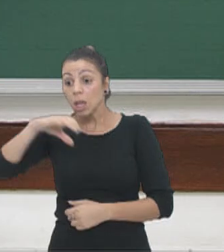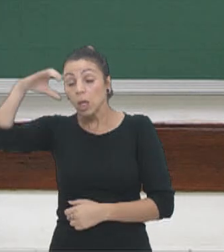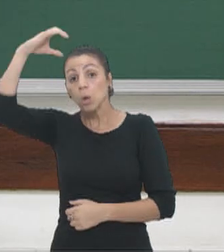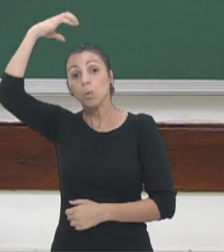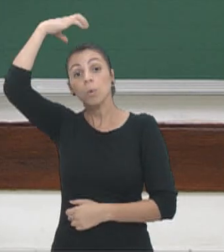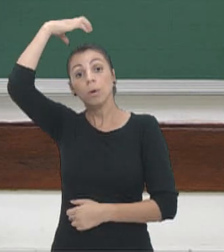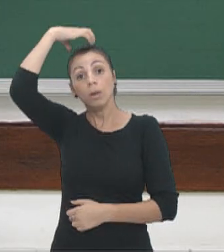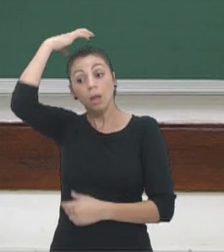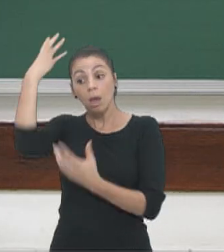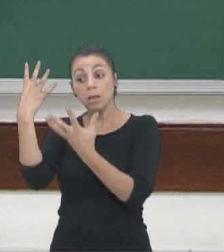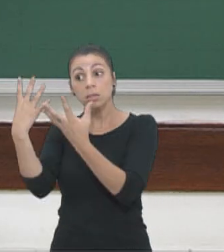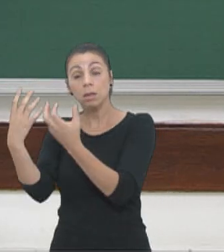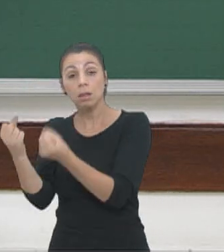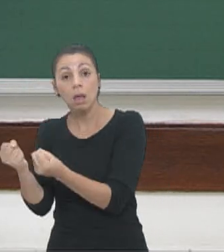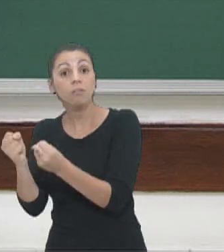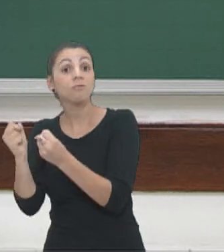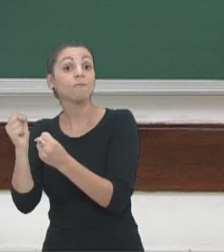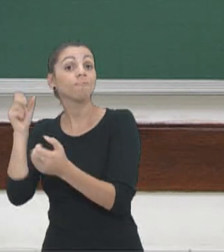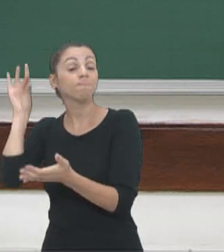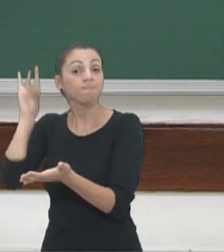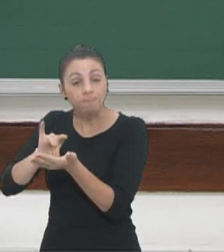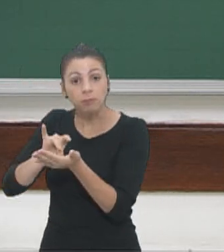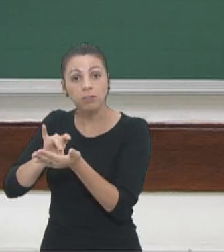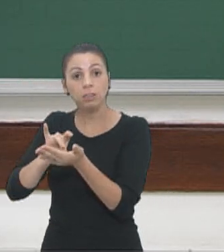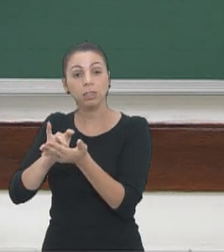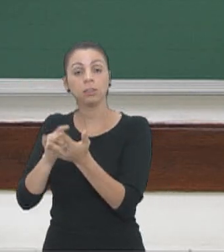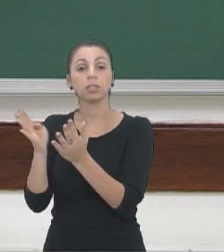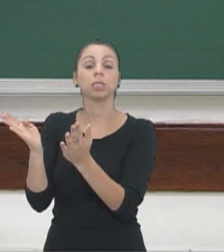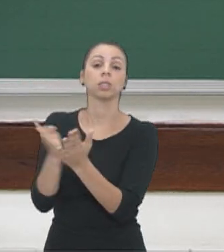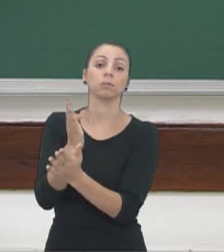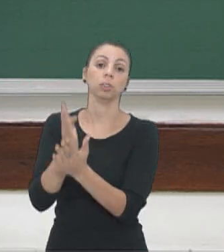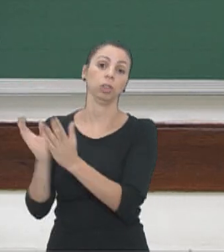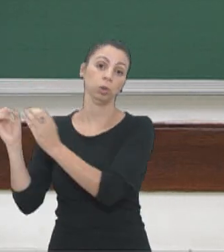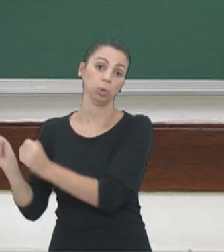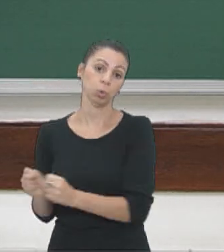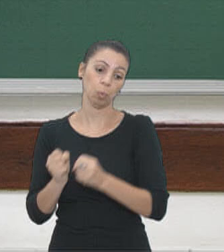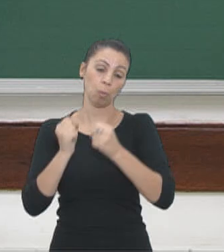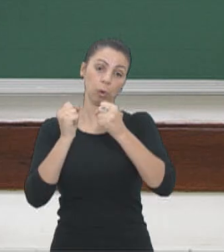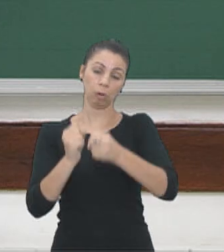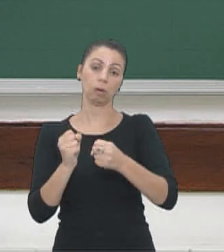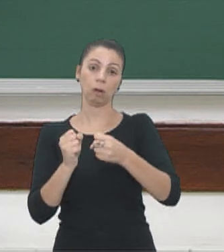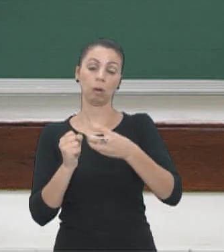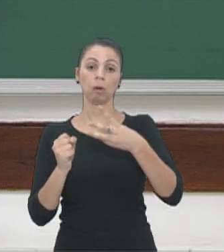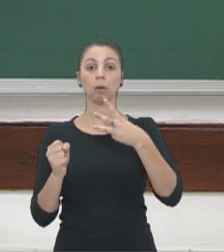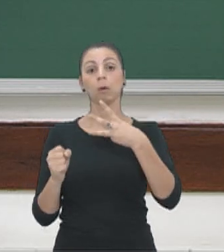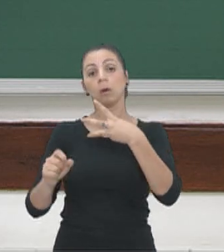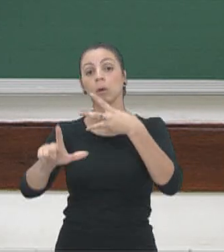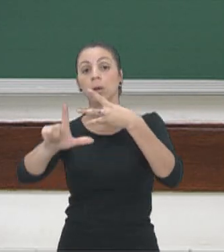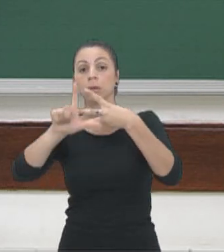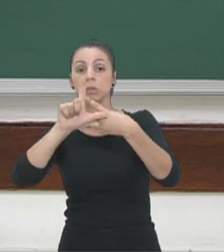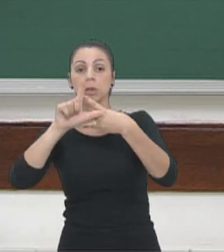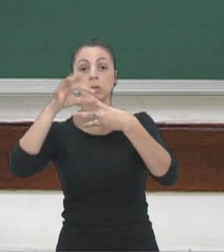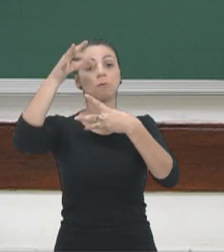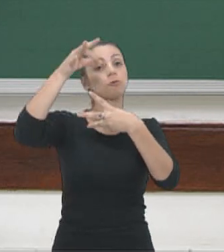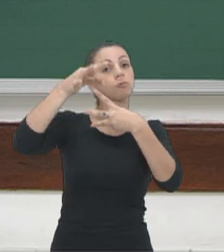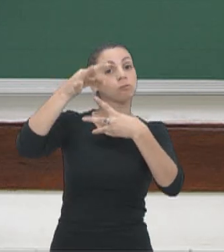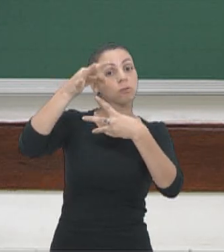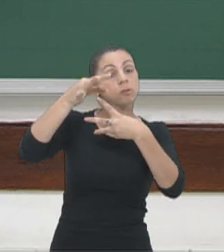dividir parte do seu poder absoluto com o legislativo e o judiciário.